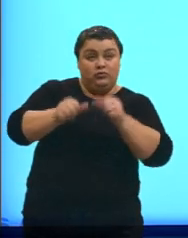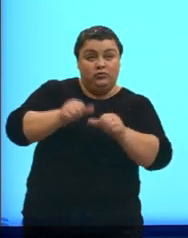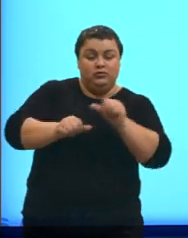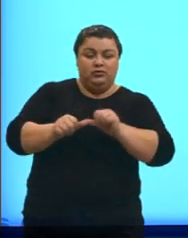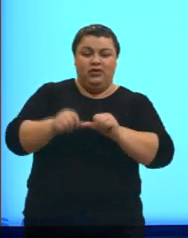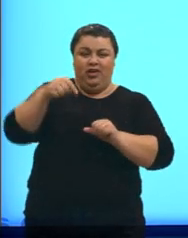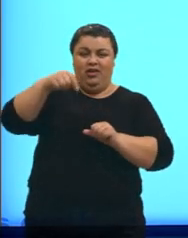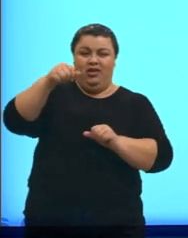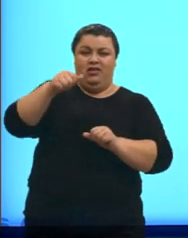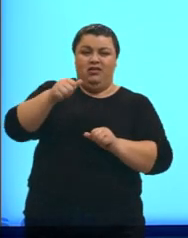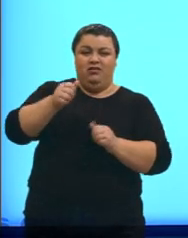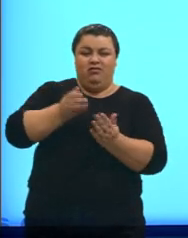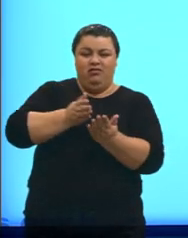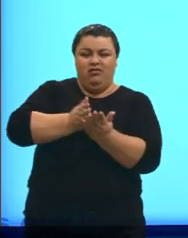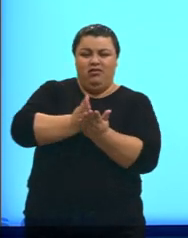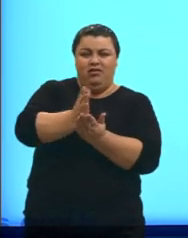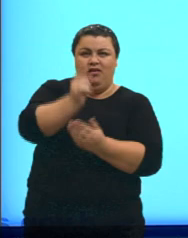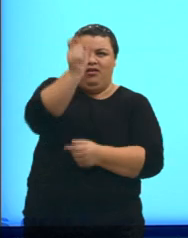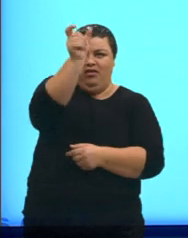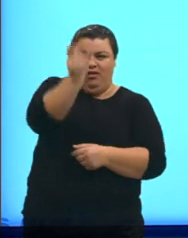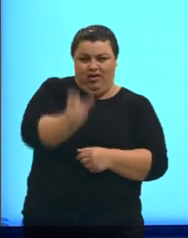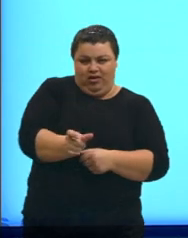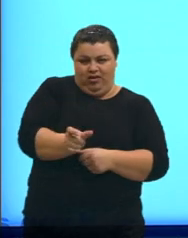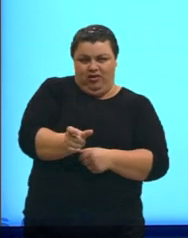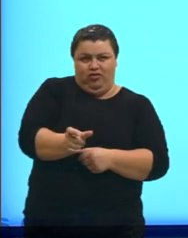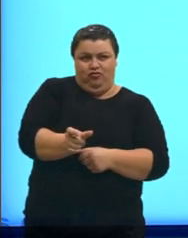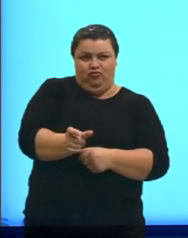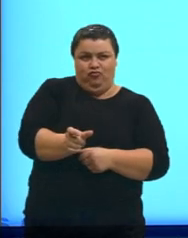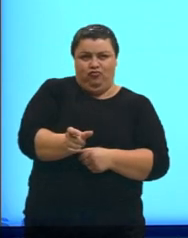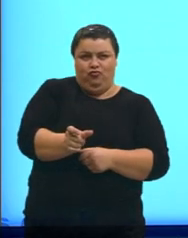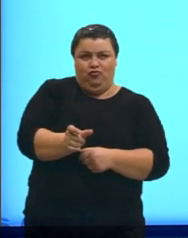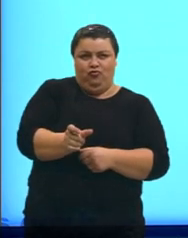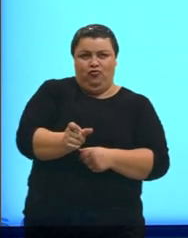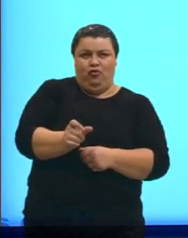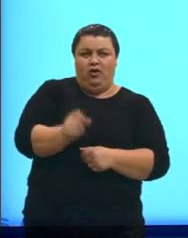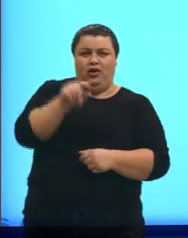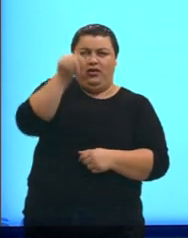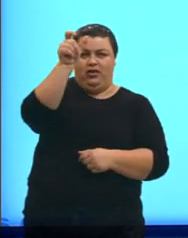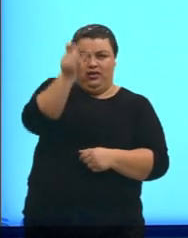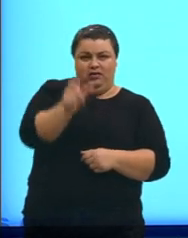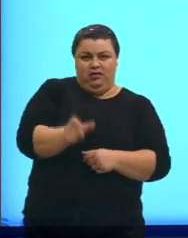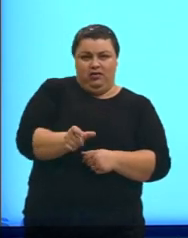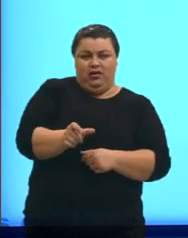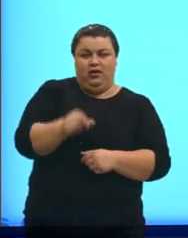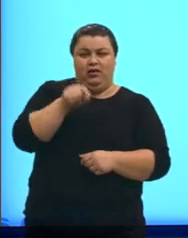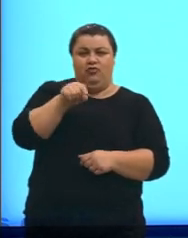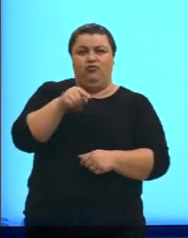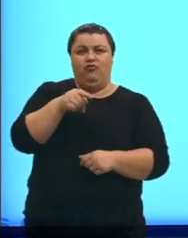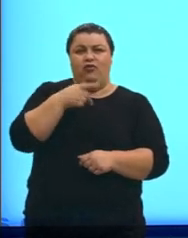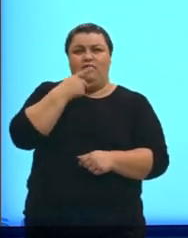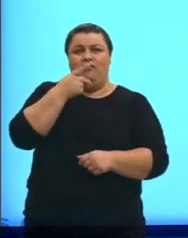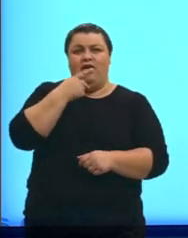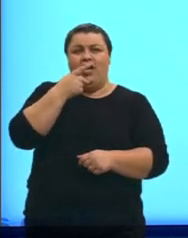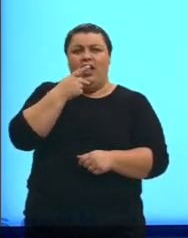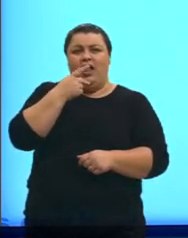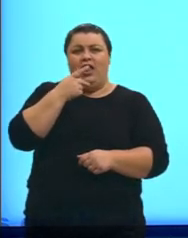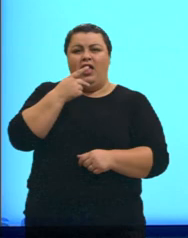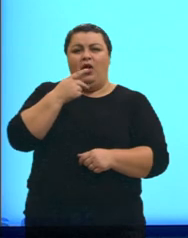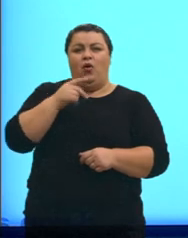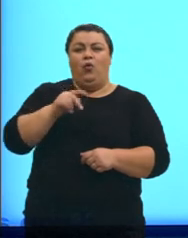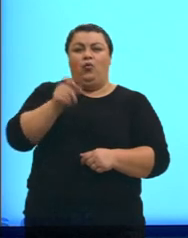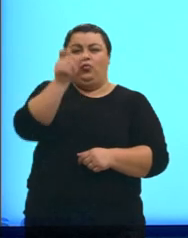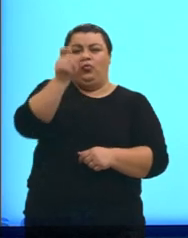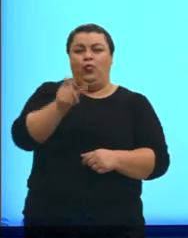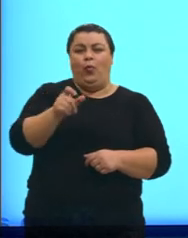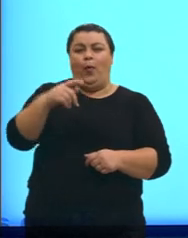esse eixo aqui de cima tá baixo Nesse caso a gente chama de eixo do paradigma